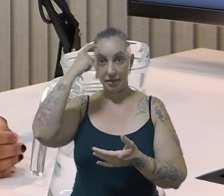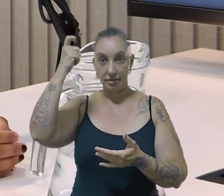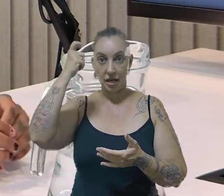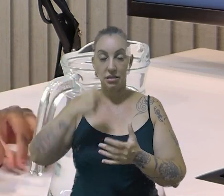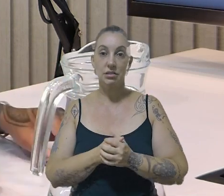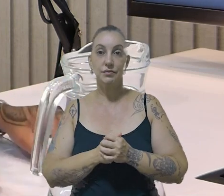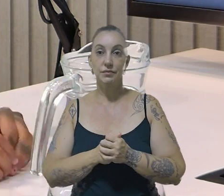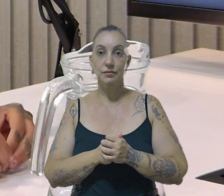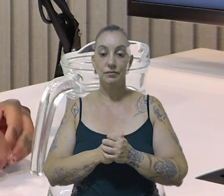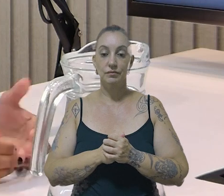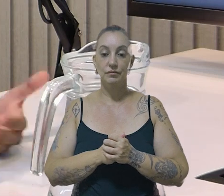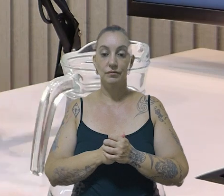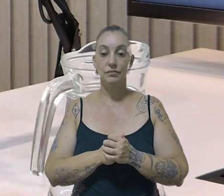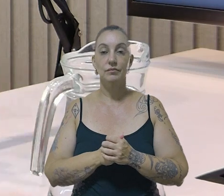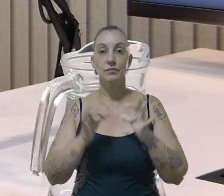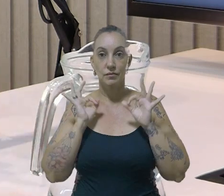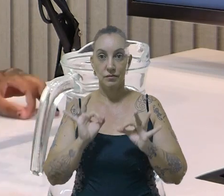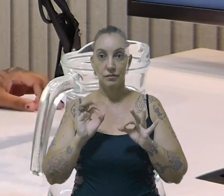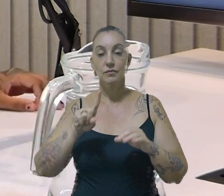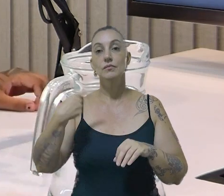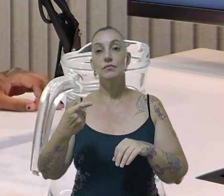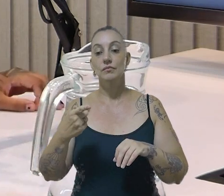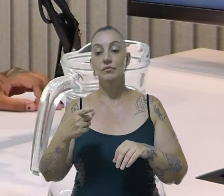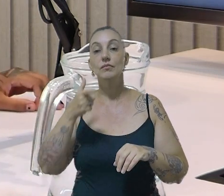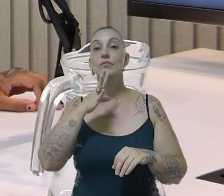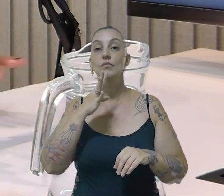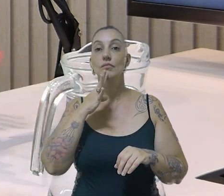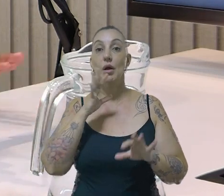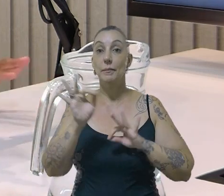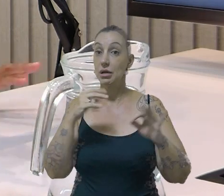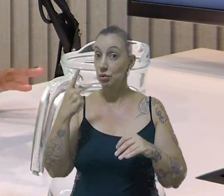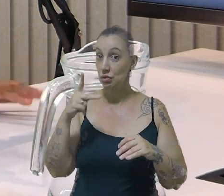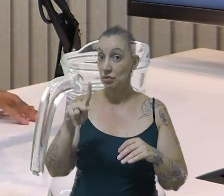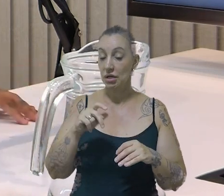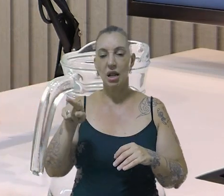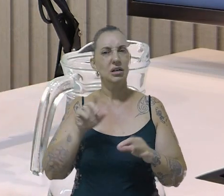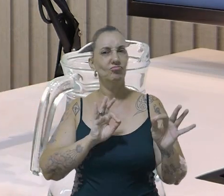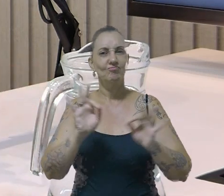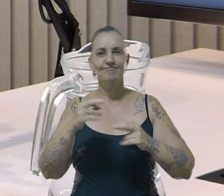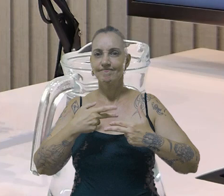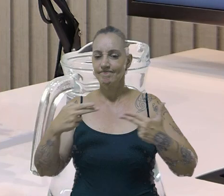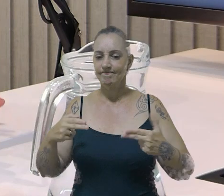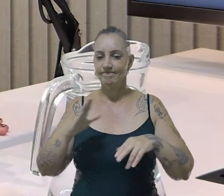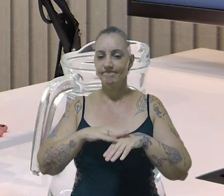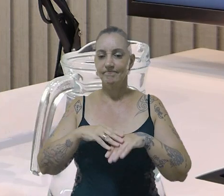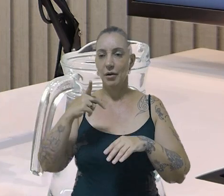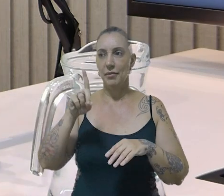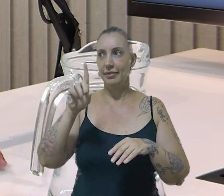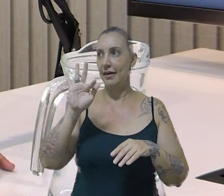uhum depois de conhecer a os planos dela assim né E ela é super organizada também ela faz pdfs é uma